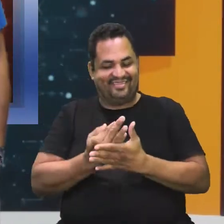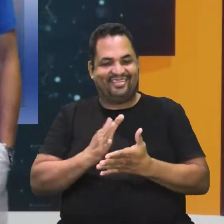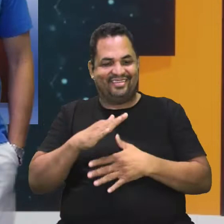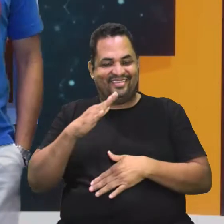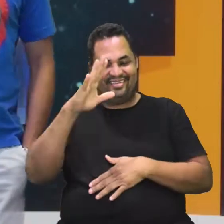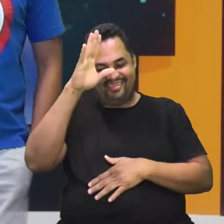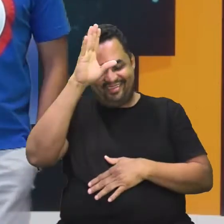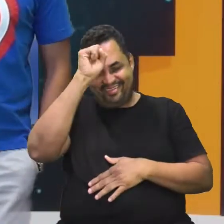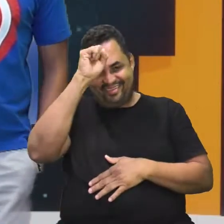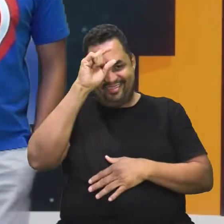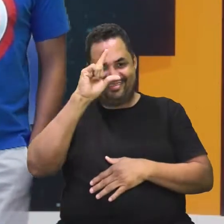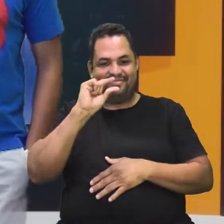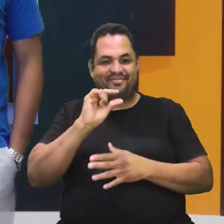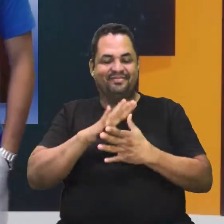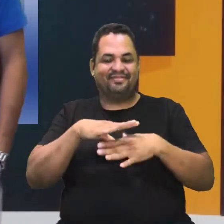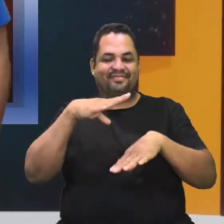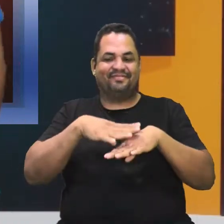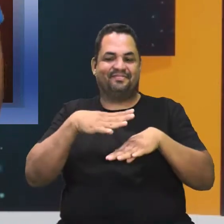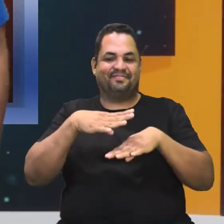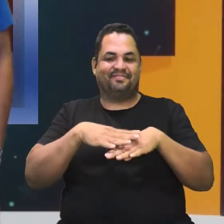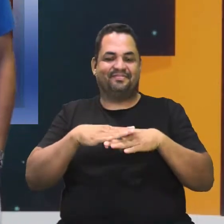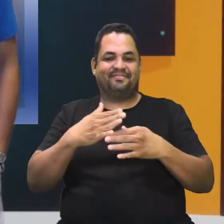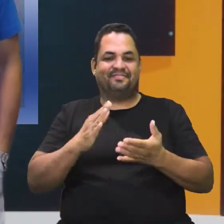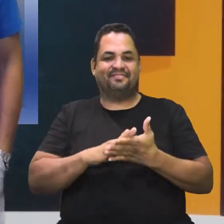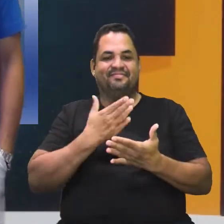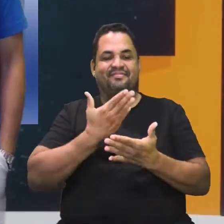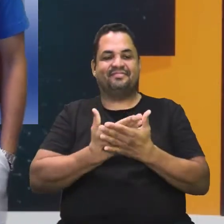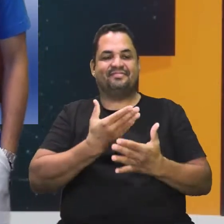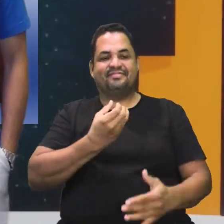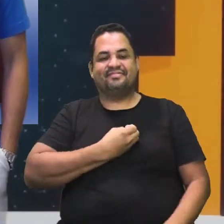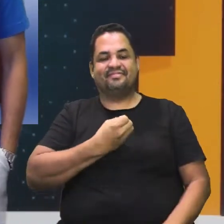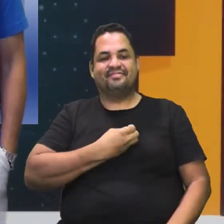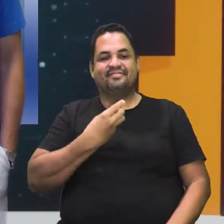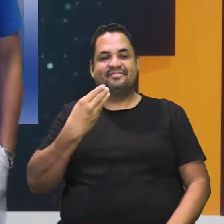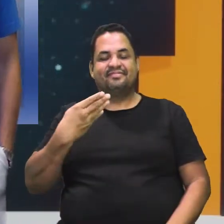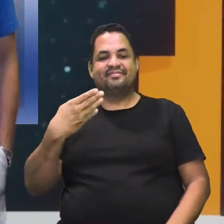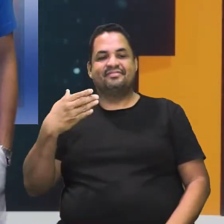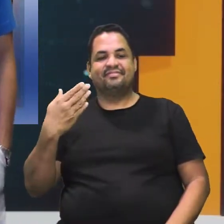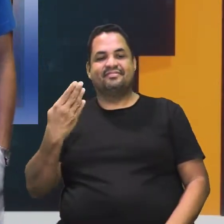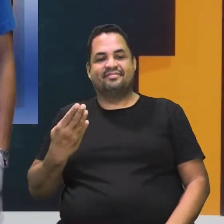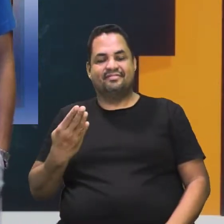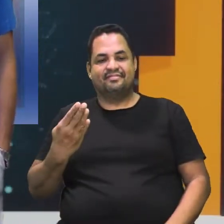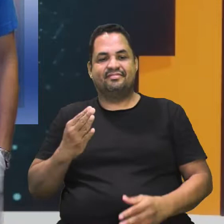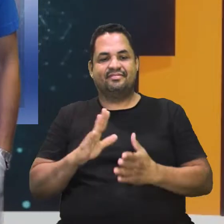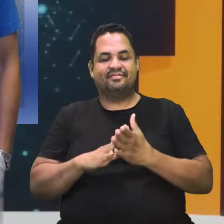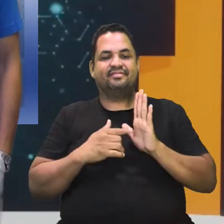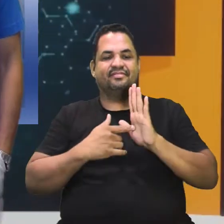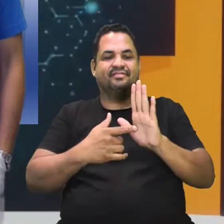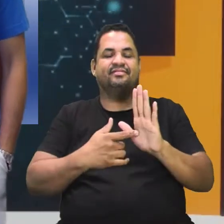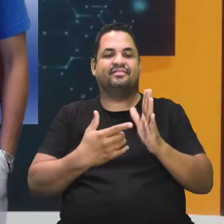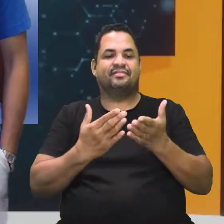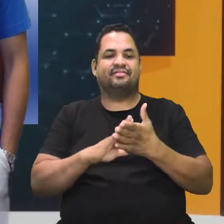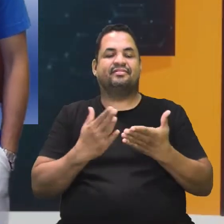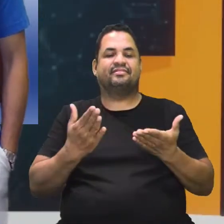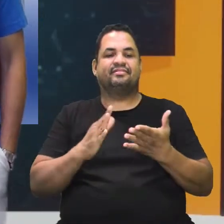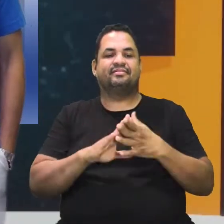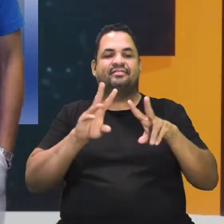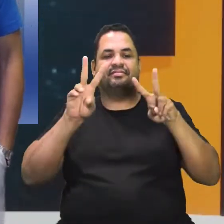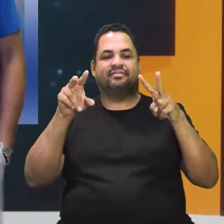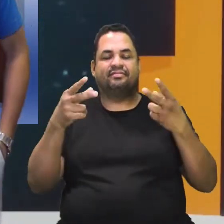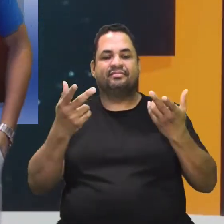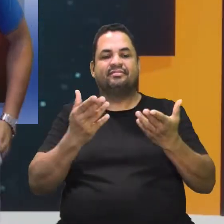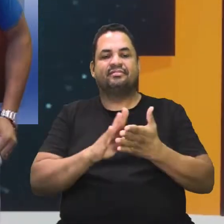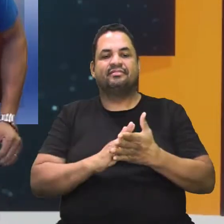ele aprenda um pouquinho de matemática. Na aula 34, então, a gente vem trazendo o assunto de hipérbole, a gente vai construir